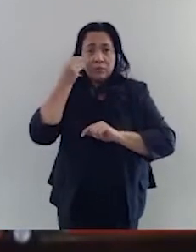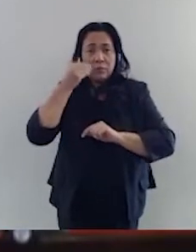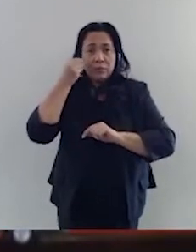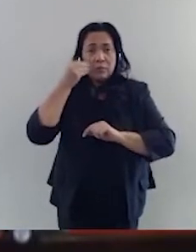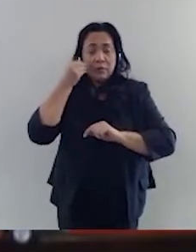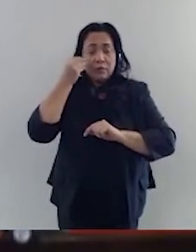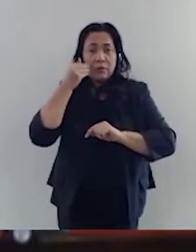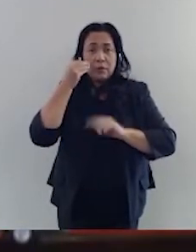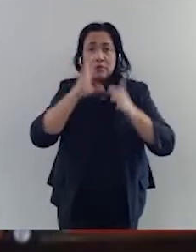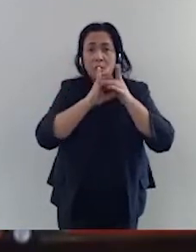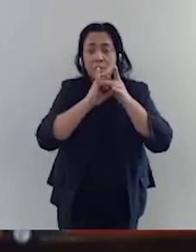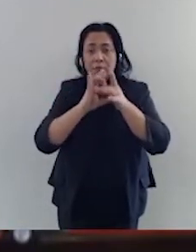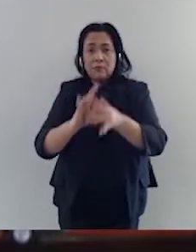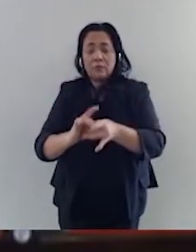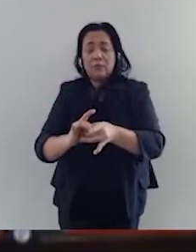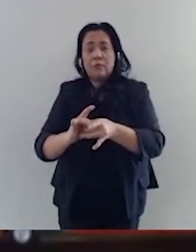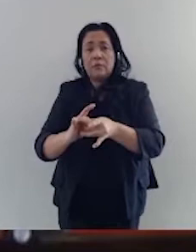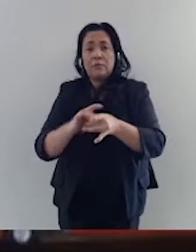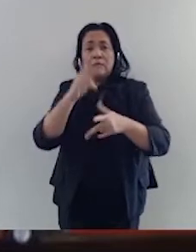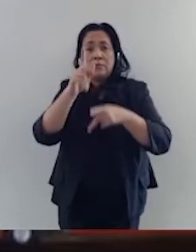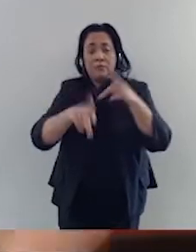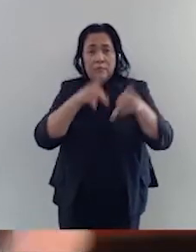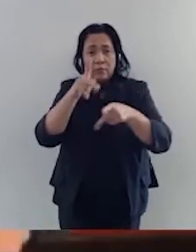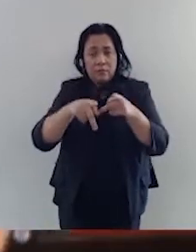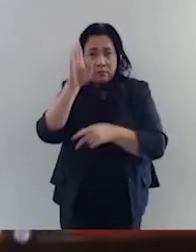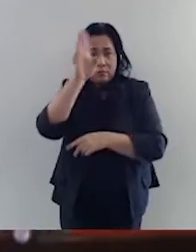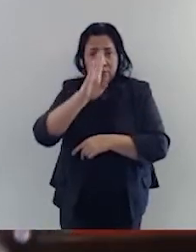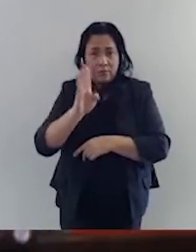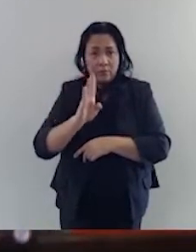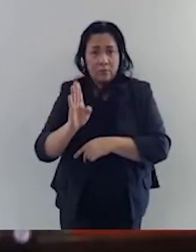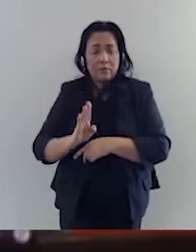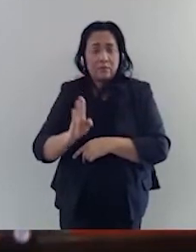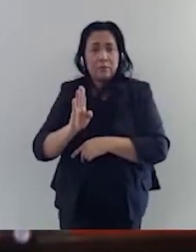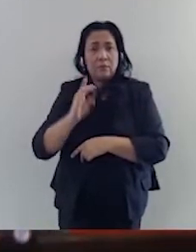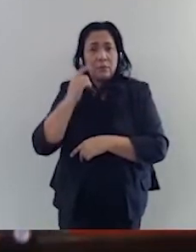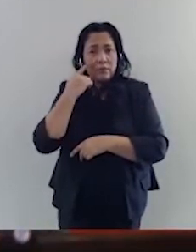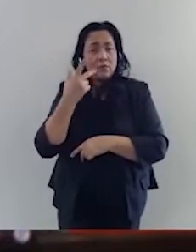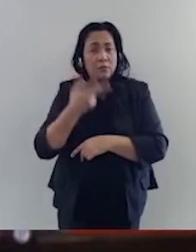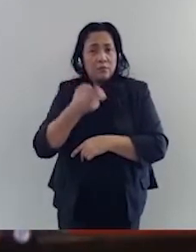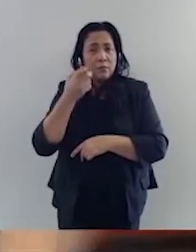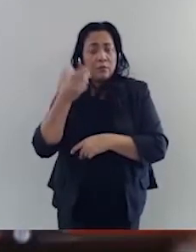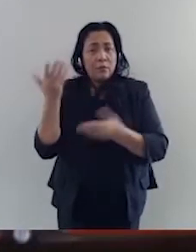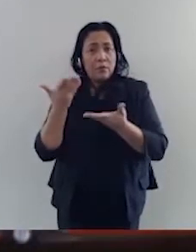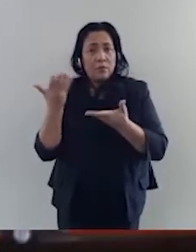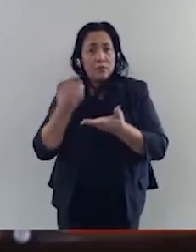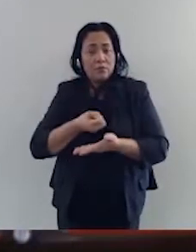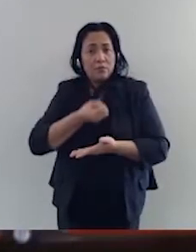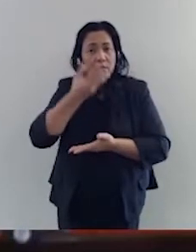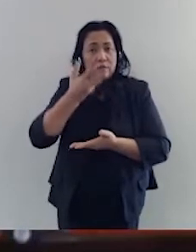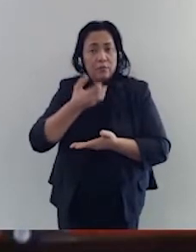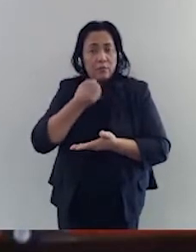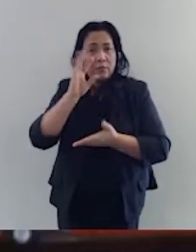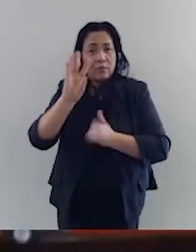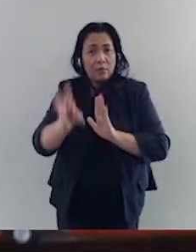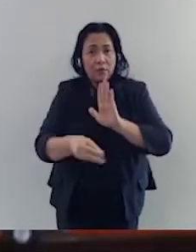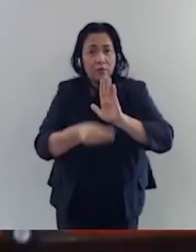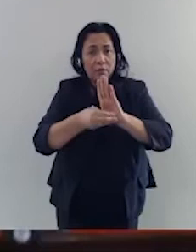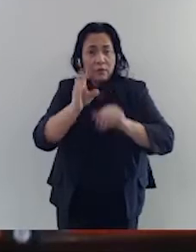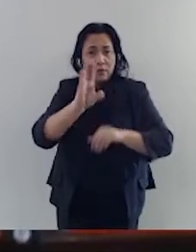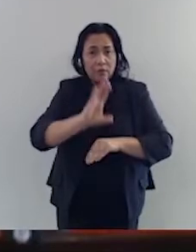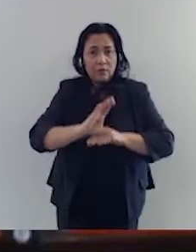povo brasileiro. Então, a Constituição de 46 foi um exemplo notável e é apontada hoje ao lado da Constituição de